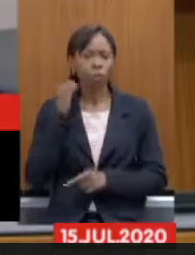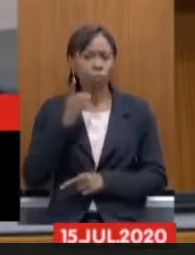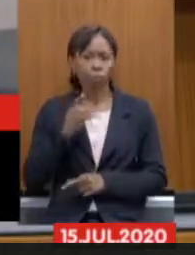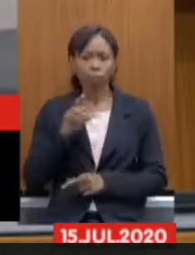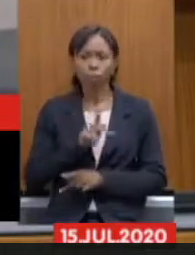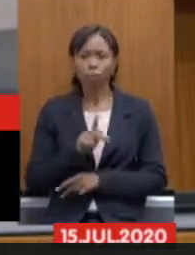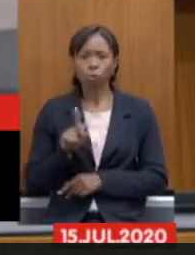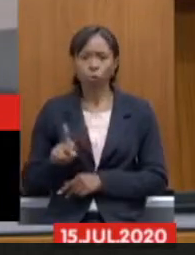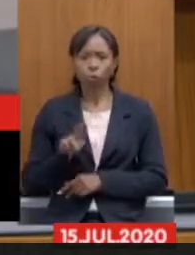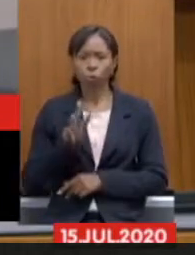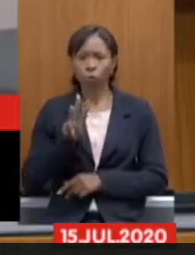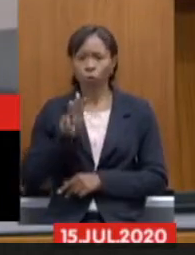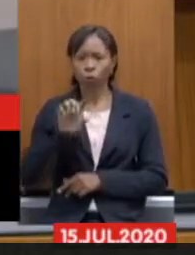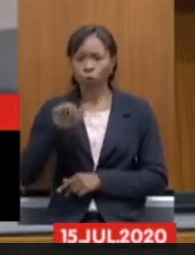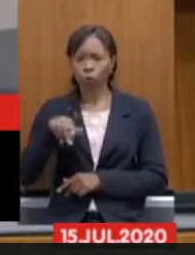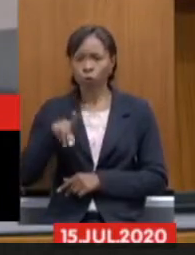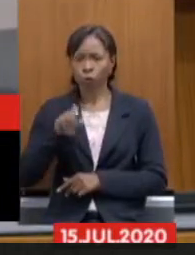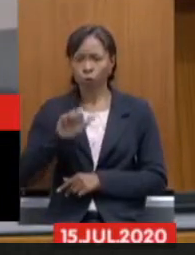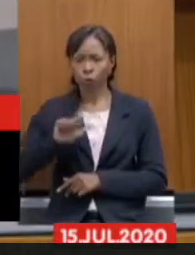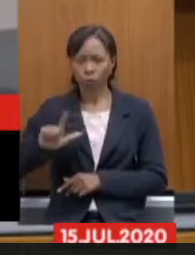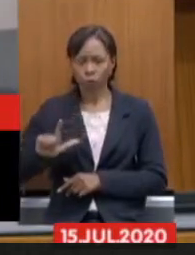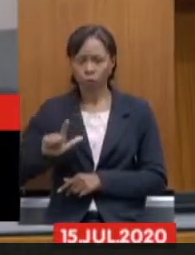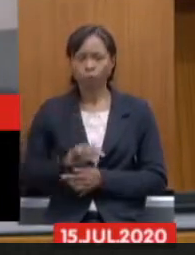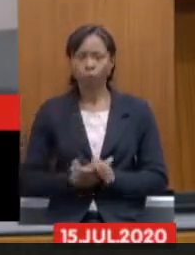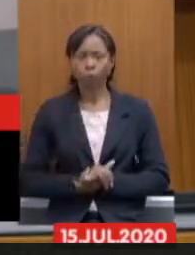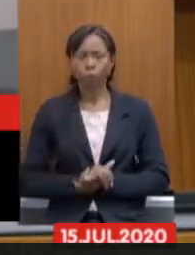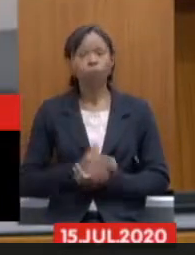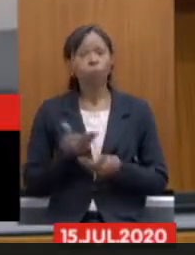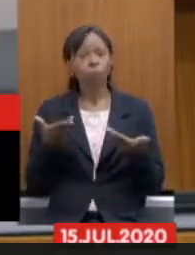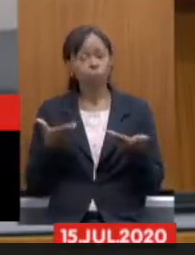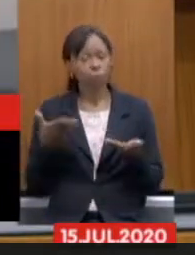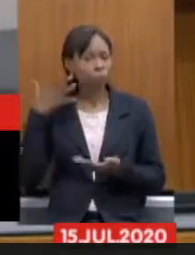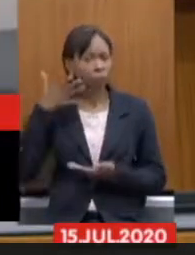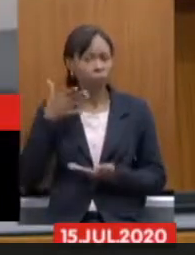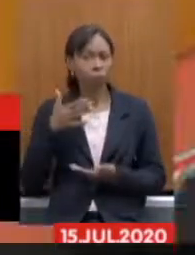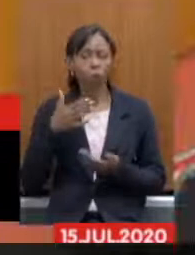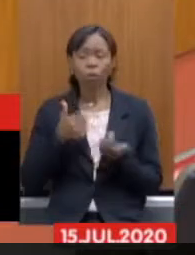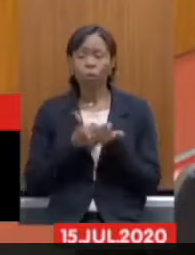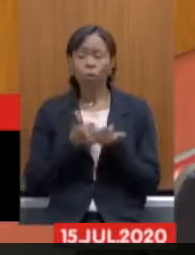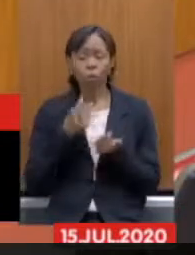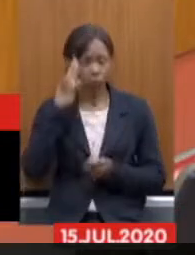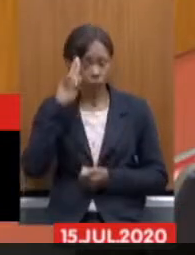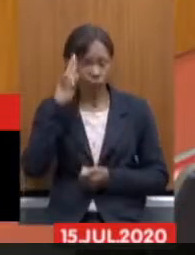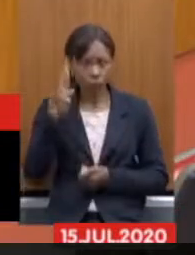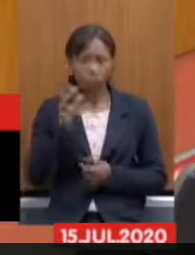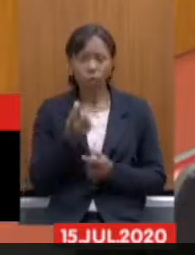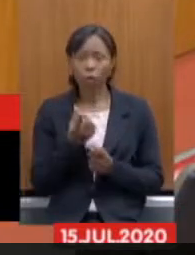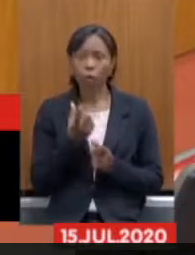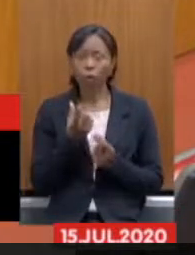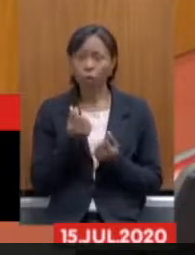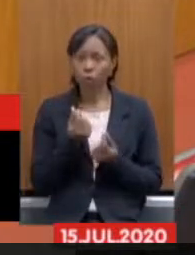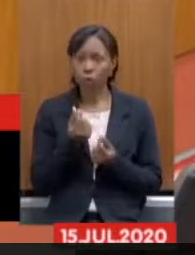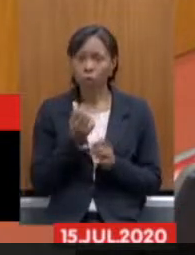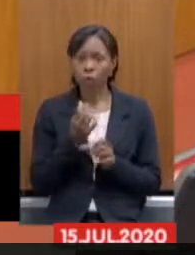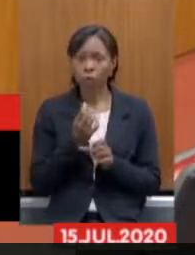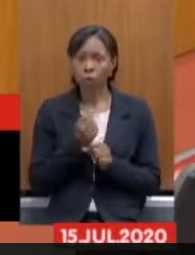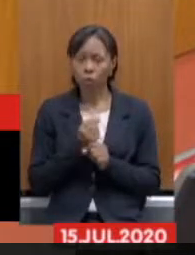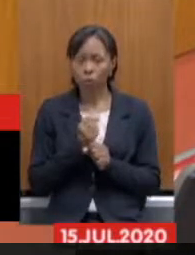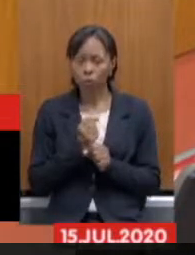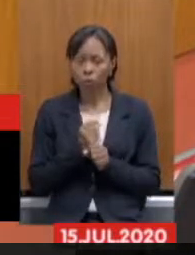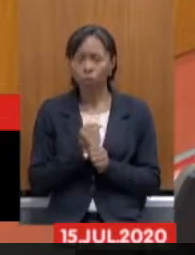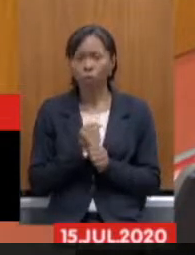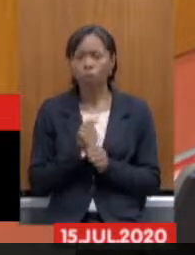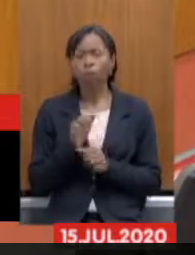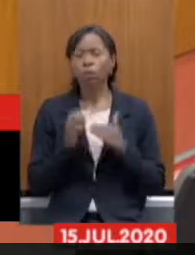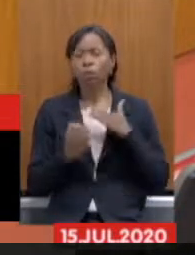deputado professor wendel mesquita e agora sim com a palavra o diretor financeiro do sindicato dos trabalhadores em empresas de